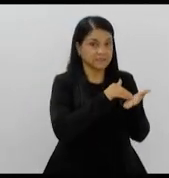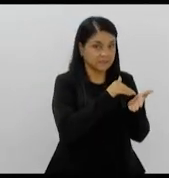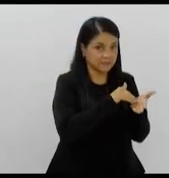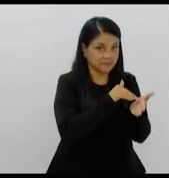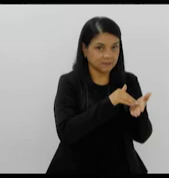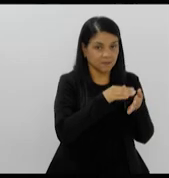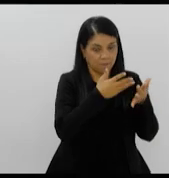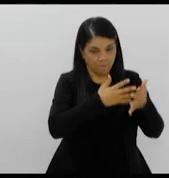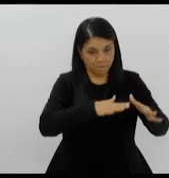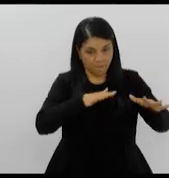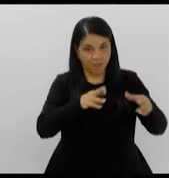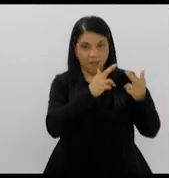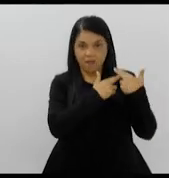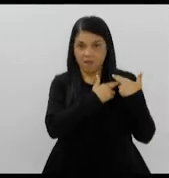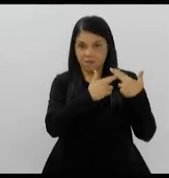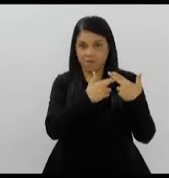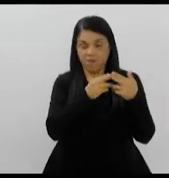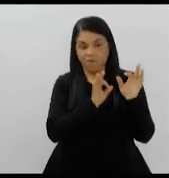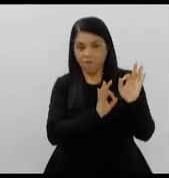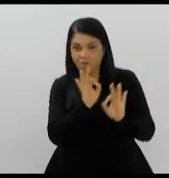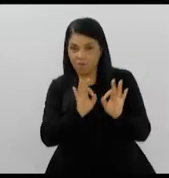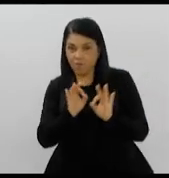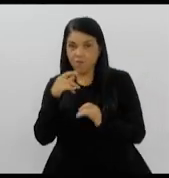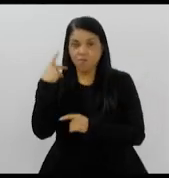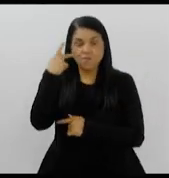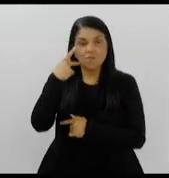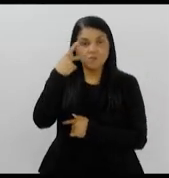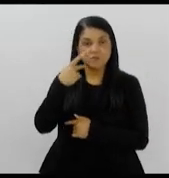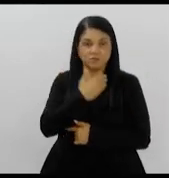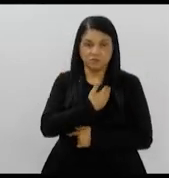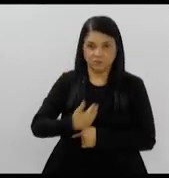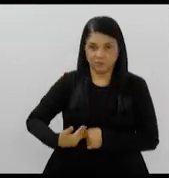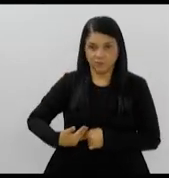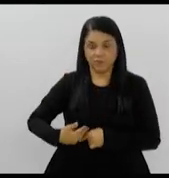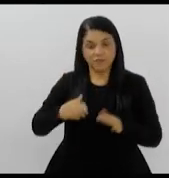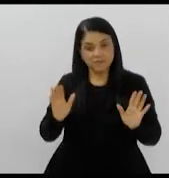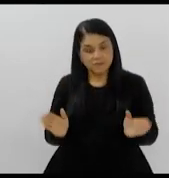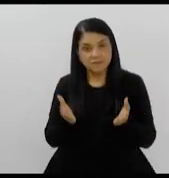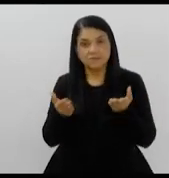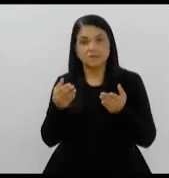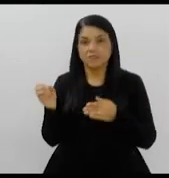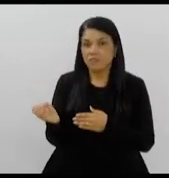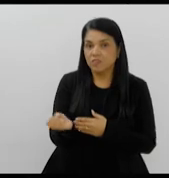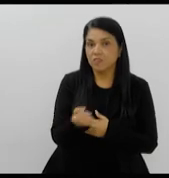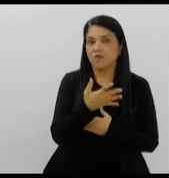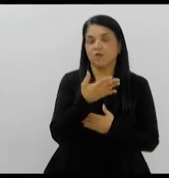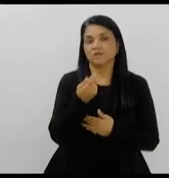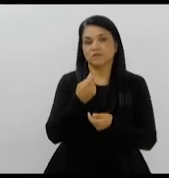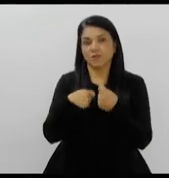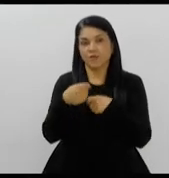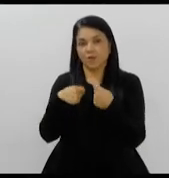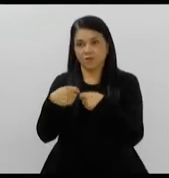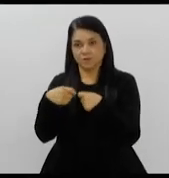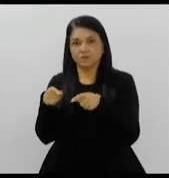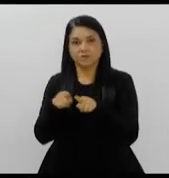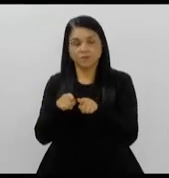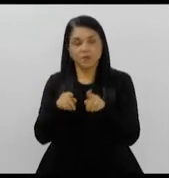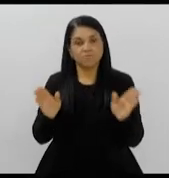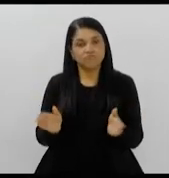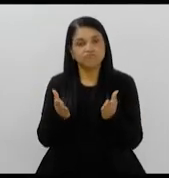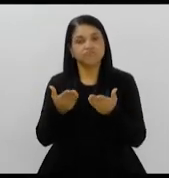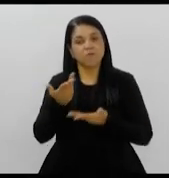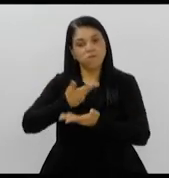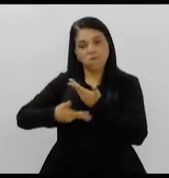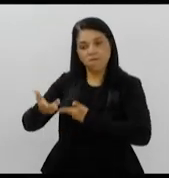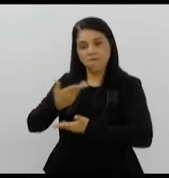é responsável pela formulação de políticas públicas que incentivem novos negócios e promovam a